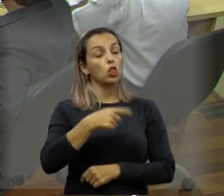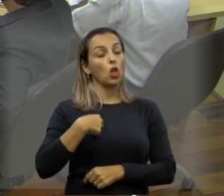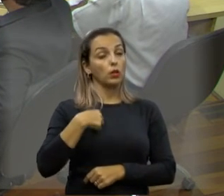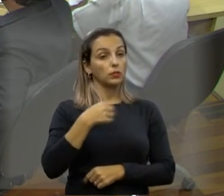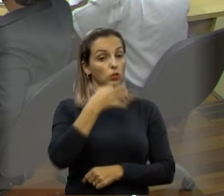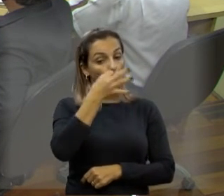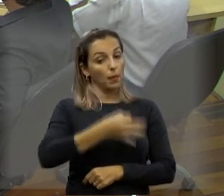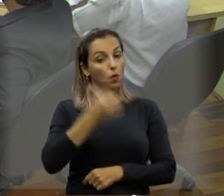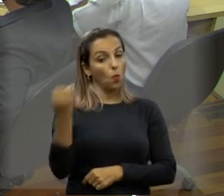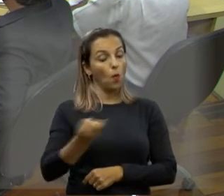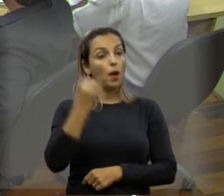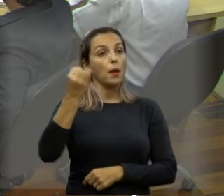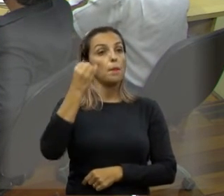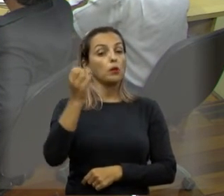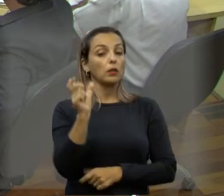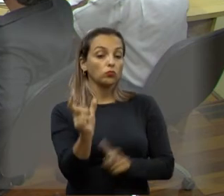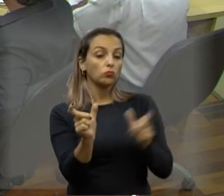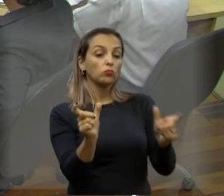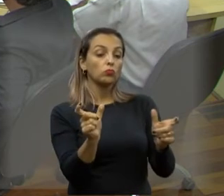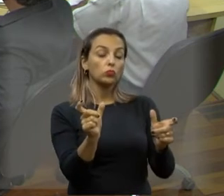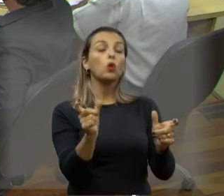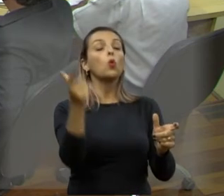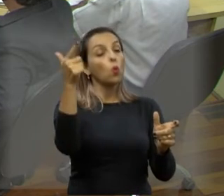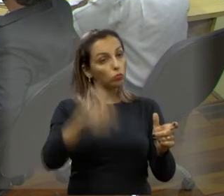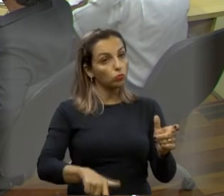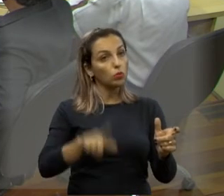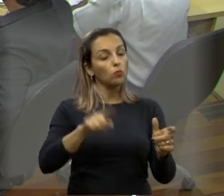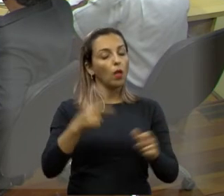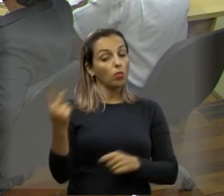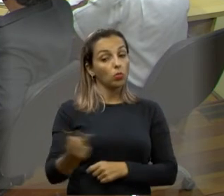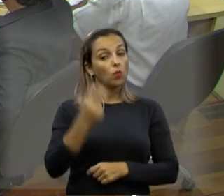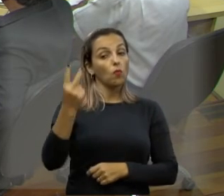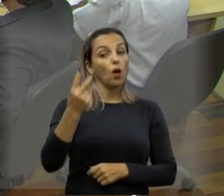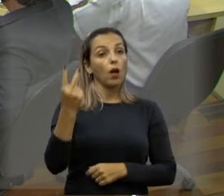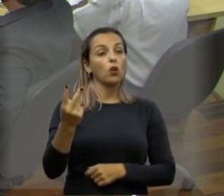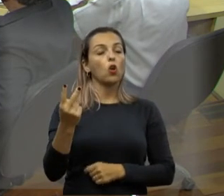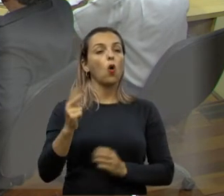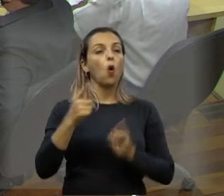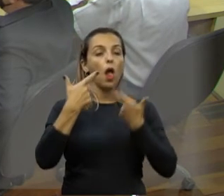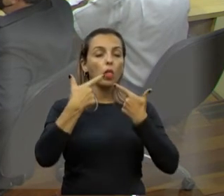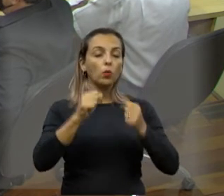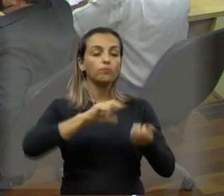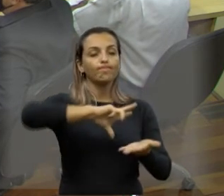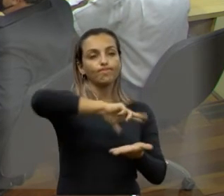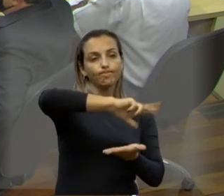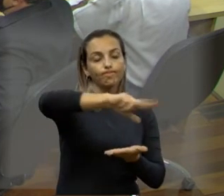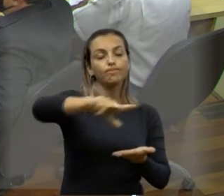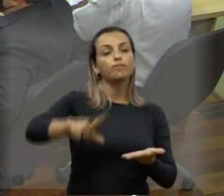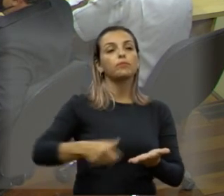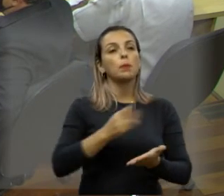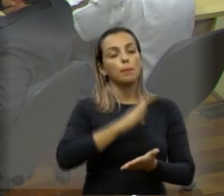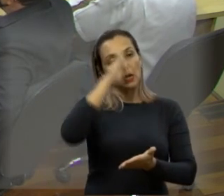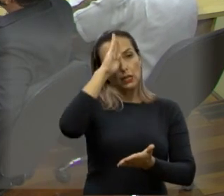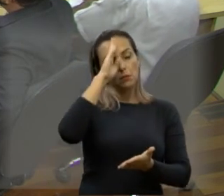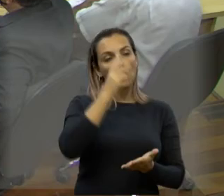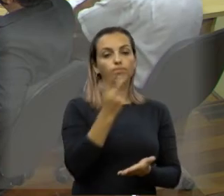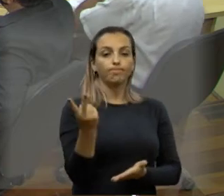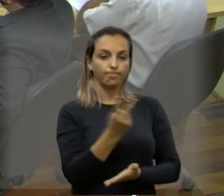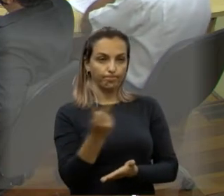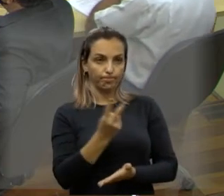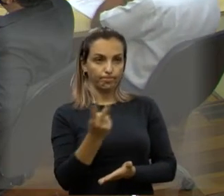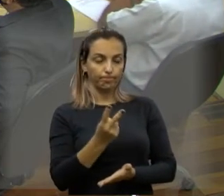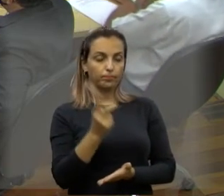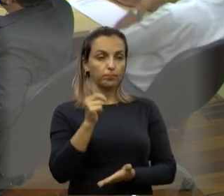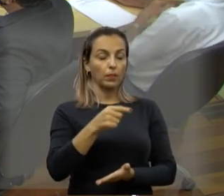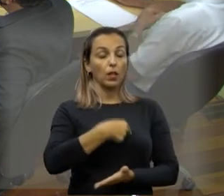artísticas com o seu devido valor valorizando todas as linguagens inclusive o funk eo